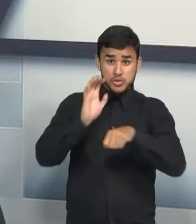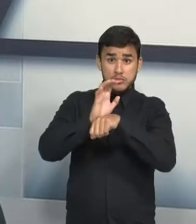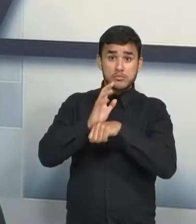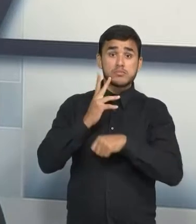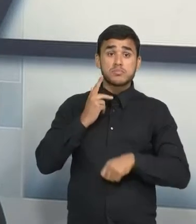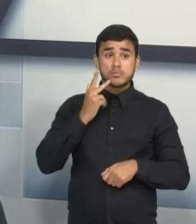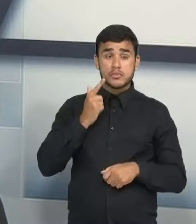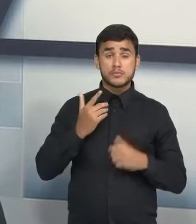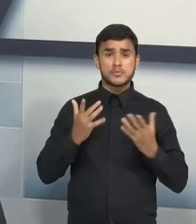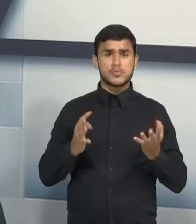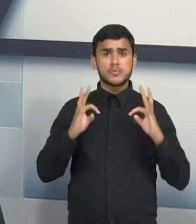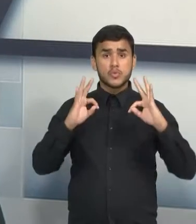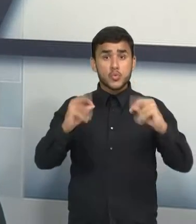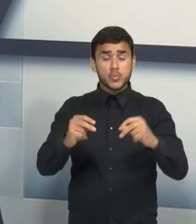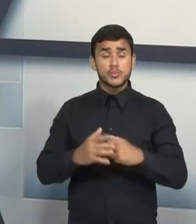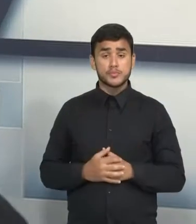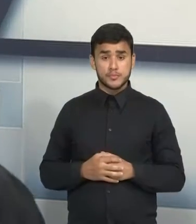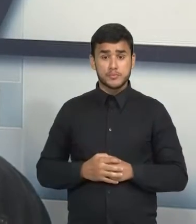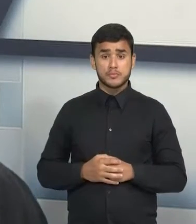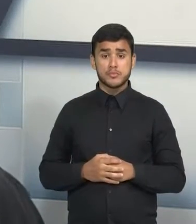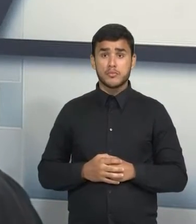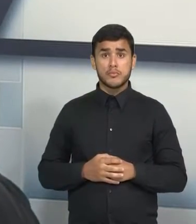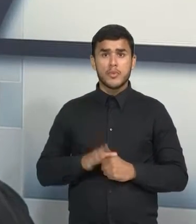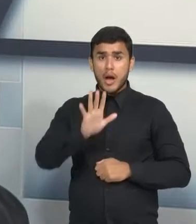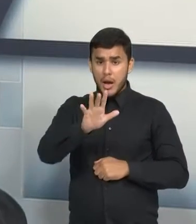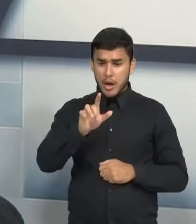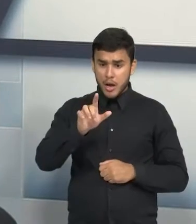desse país, nenhum